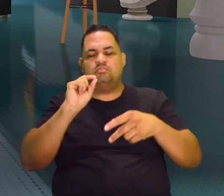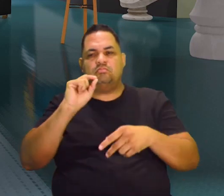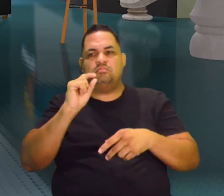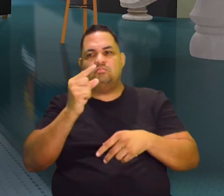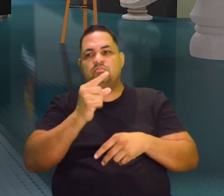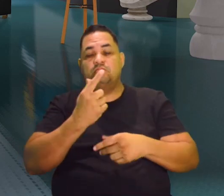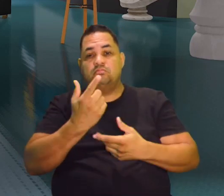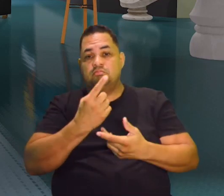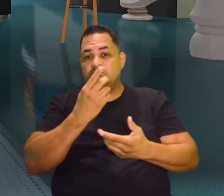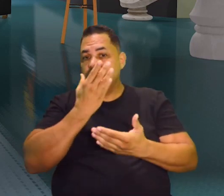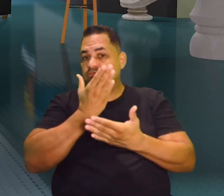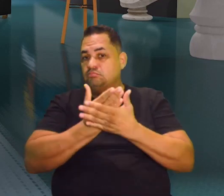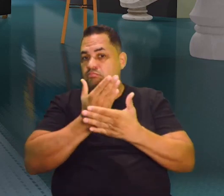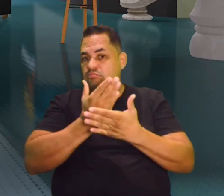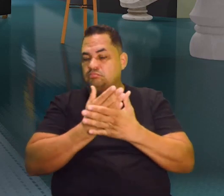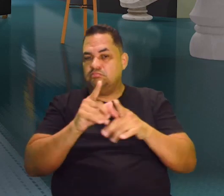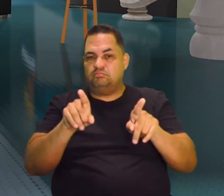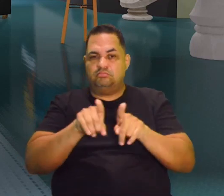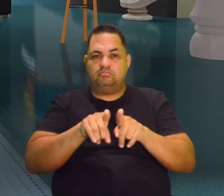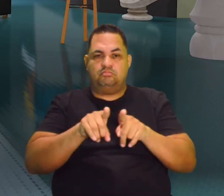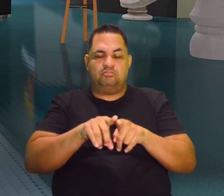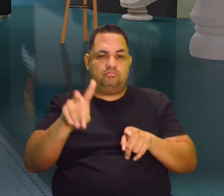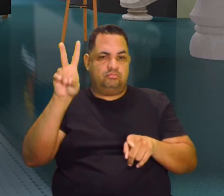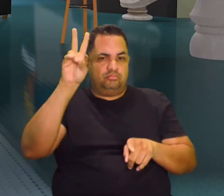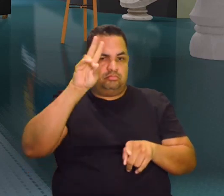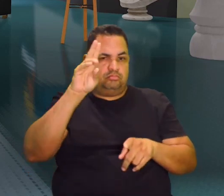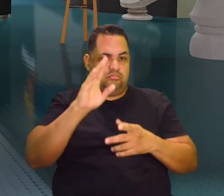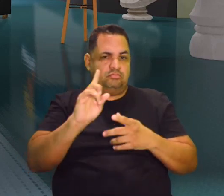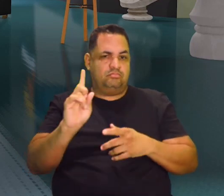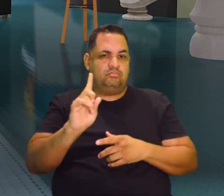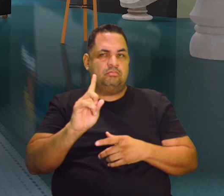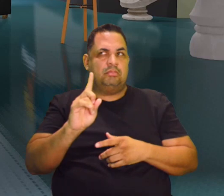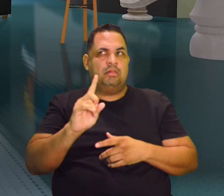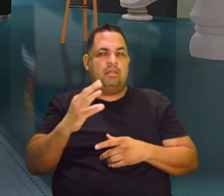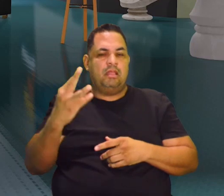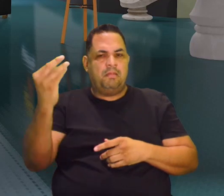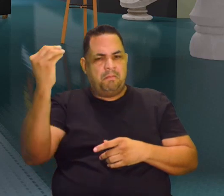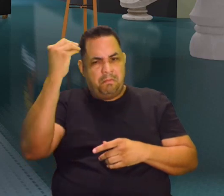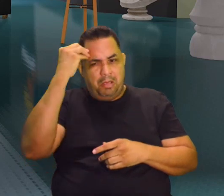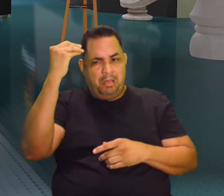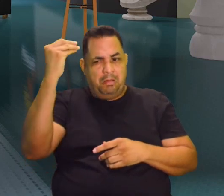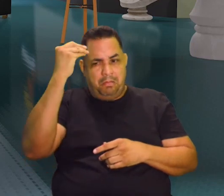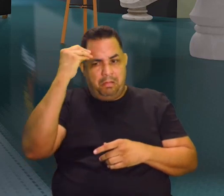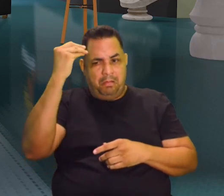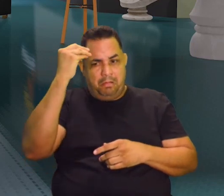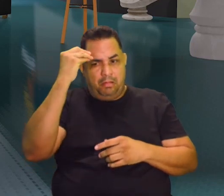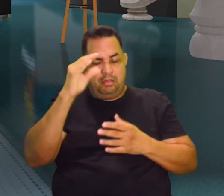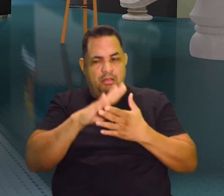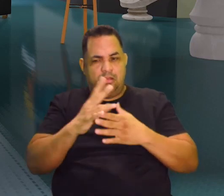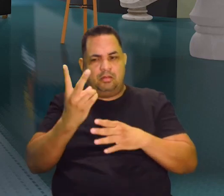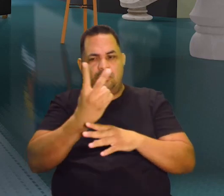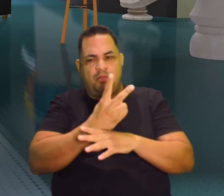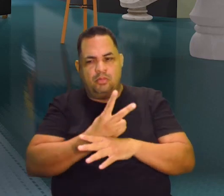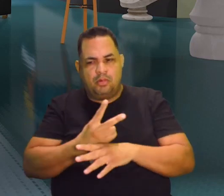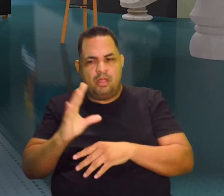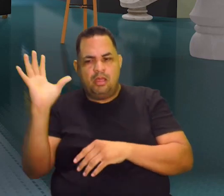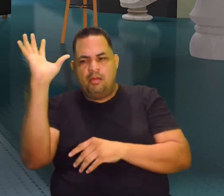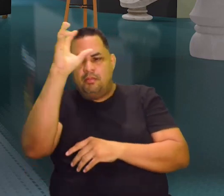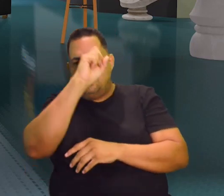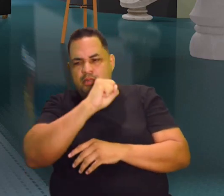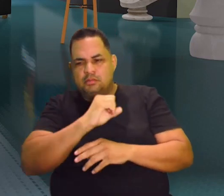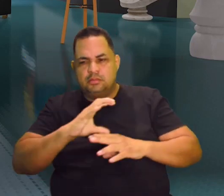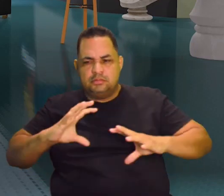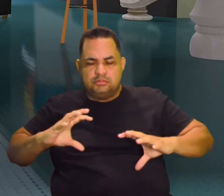né, em história, certo? Então, não é decorar, é buscar assimilar as